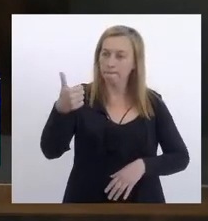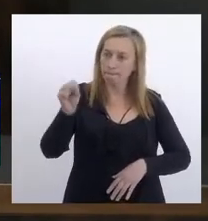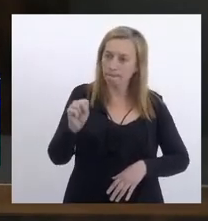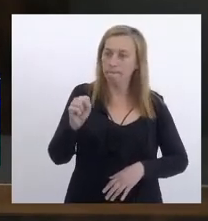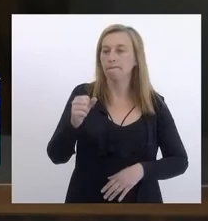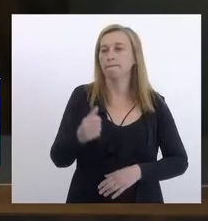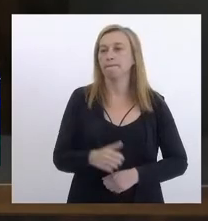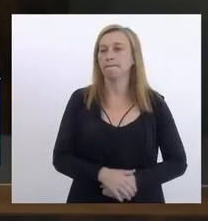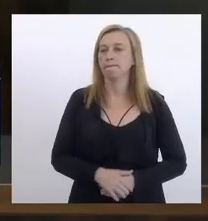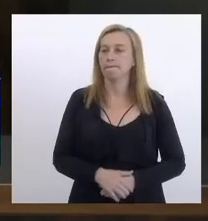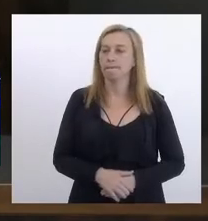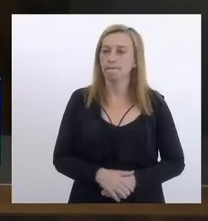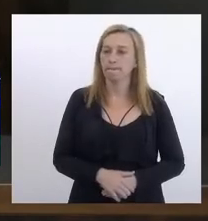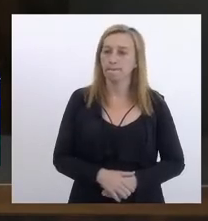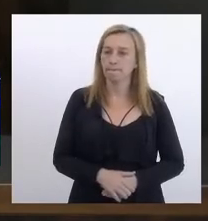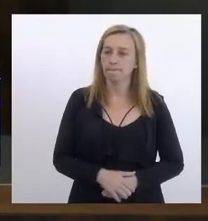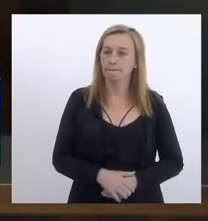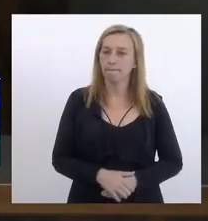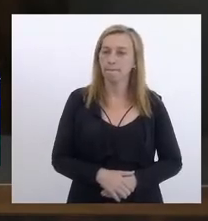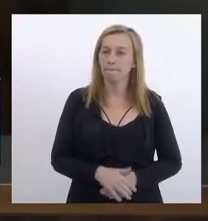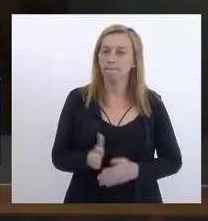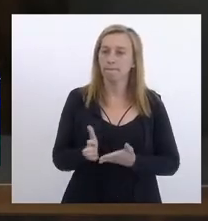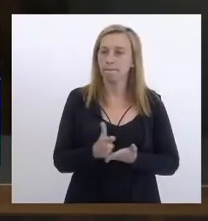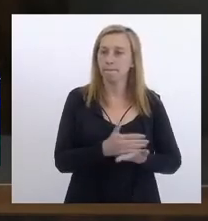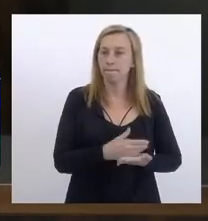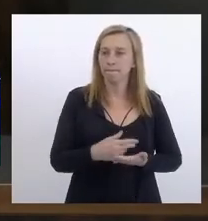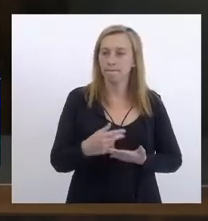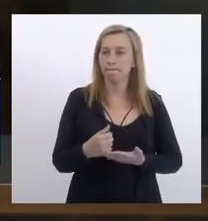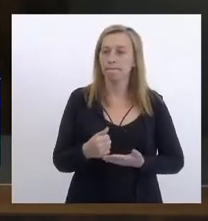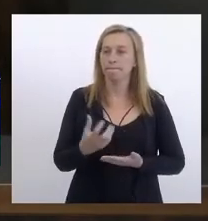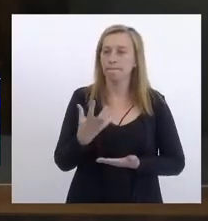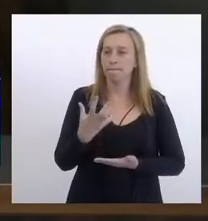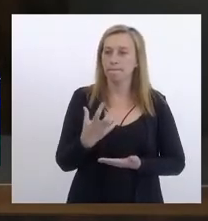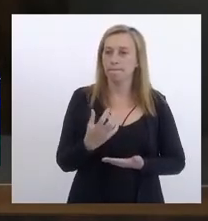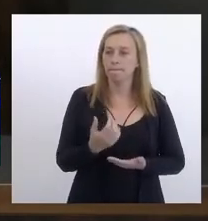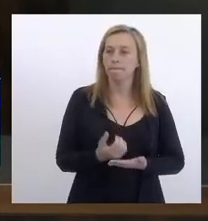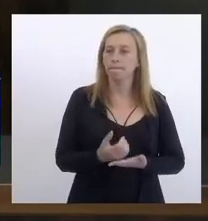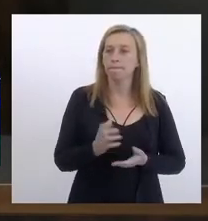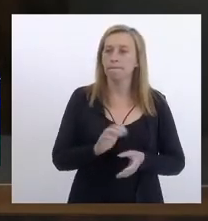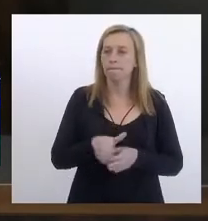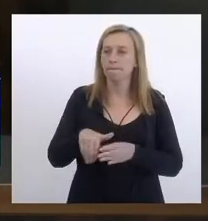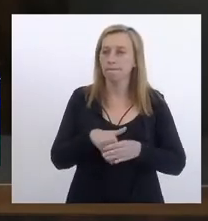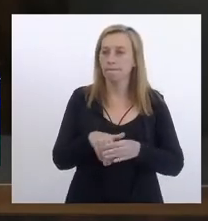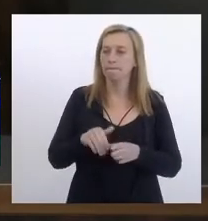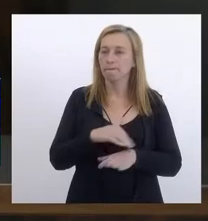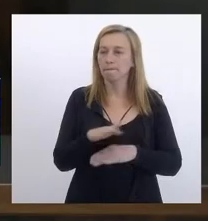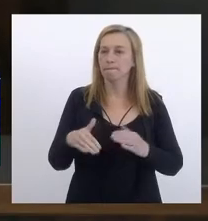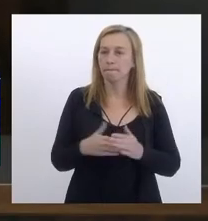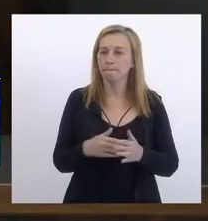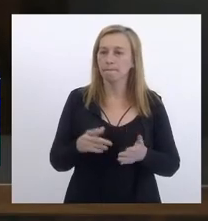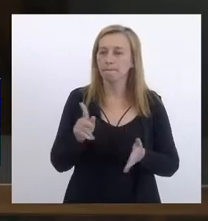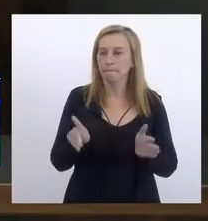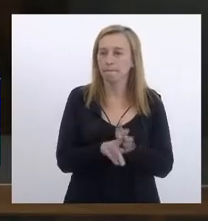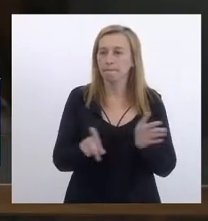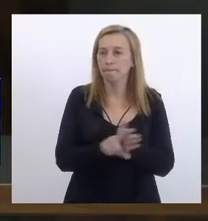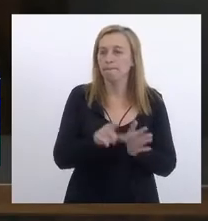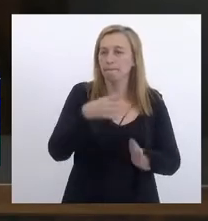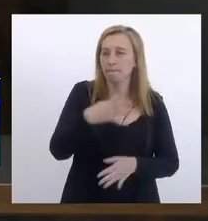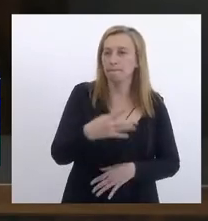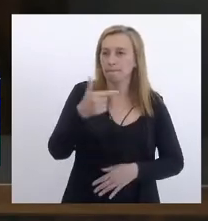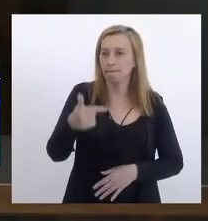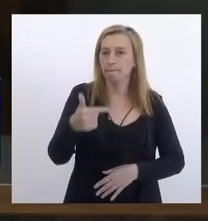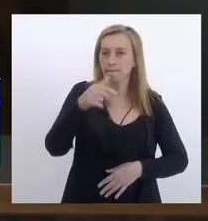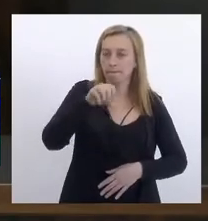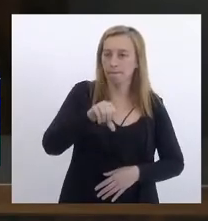31º, 32º, 33º, 34º, 36º, 38º, 39º, 40º, 37º, 38º. Vamos colher os pareceres. Veto total aposto ao projeto de lei 4291 de